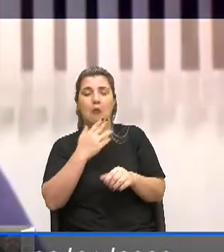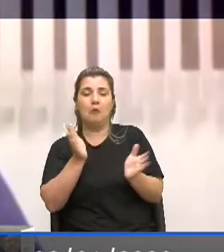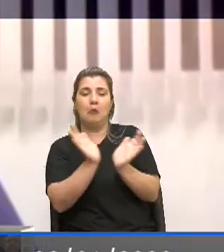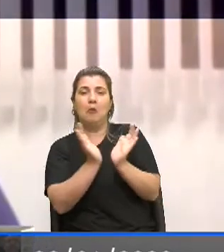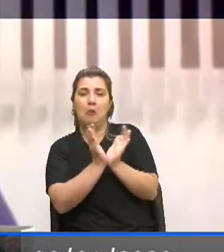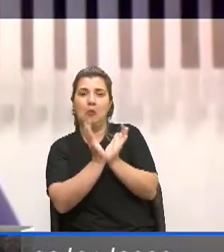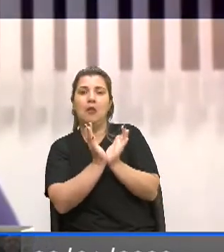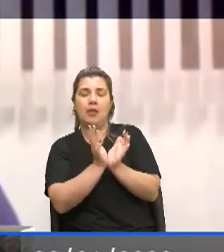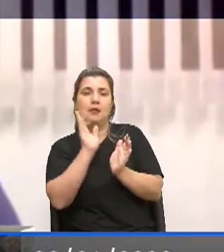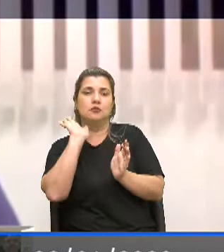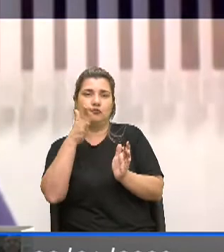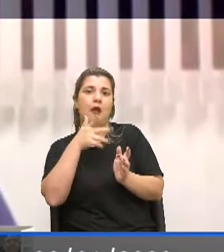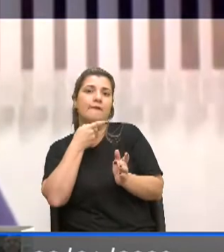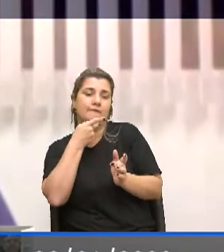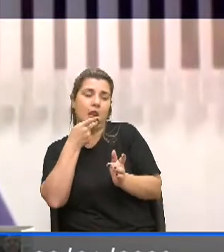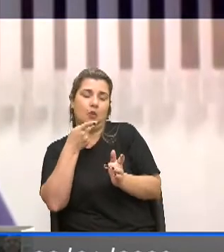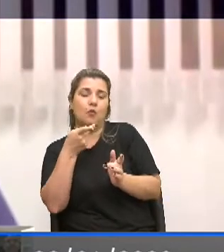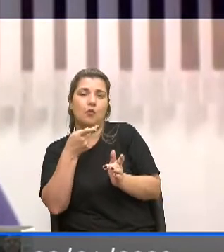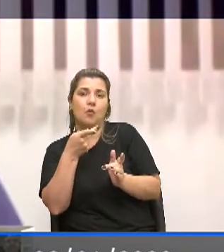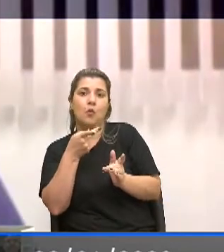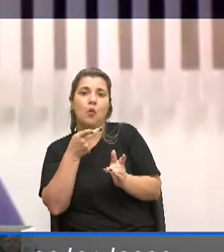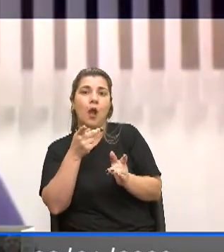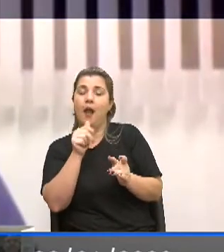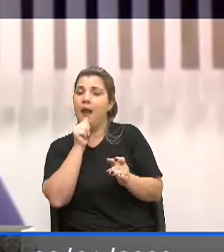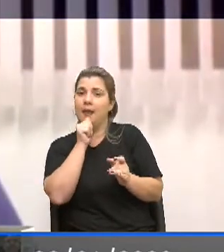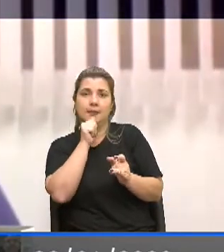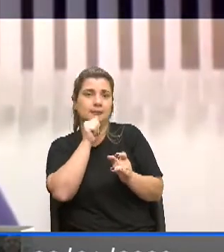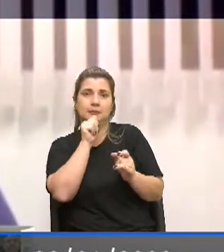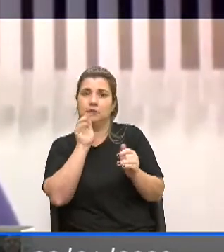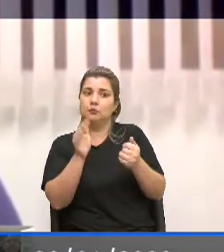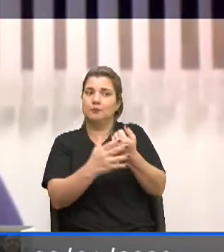numa redoma, nós também estamos sujeitos